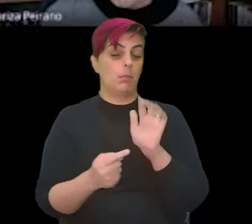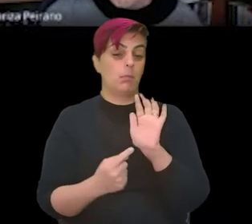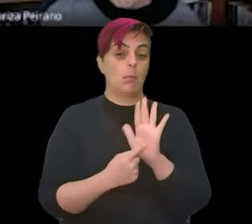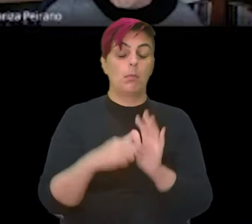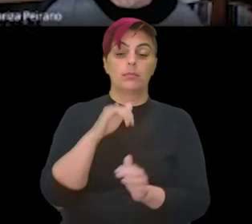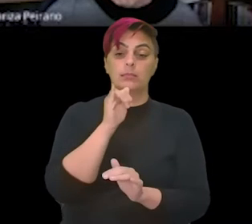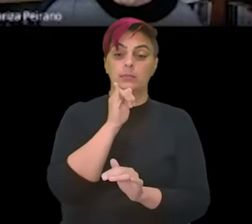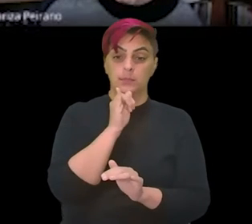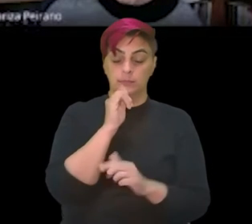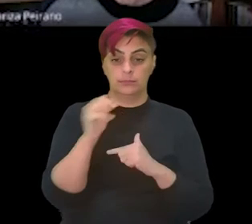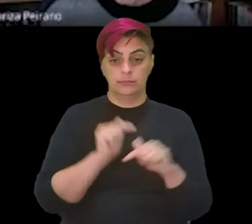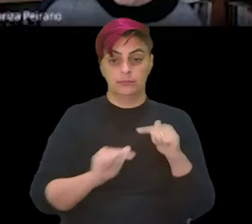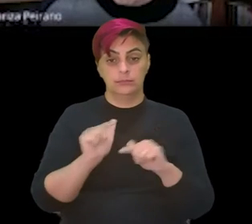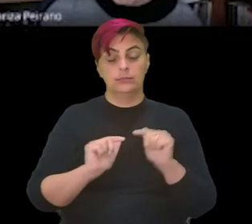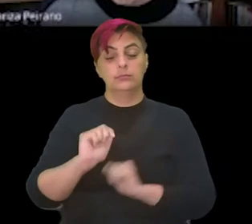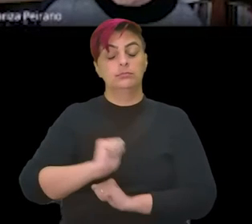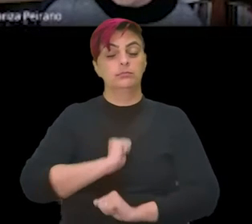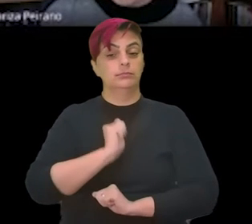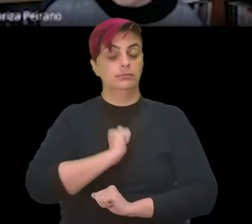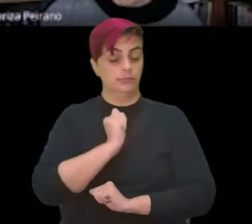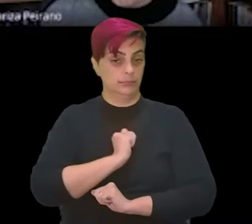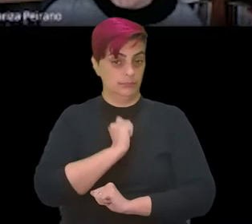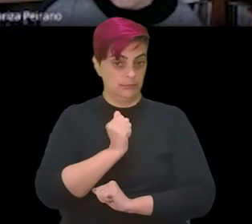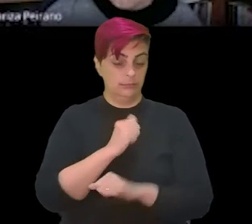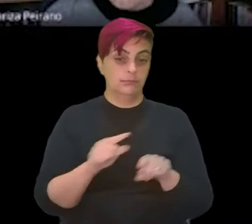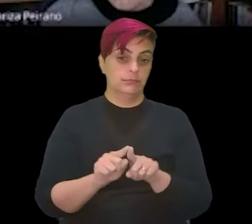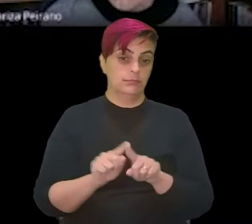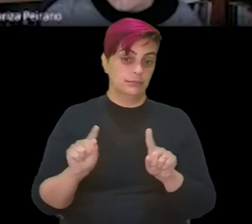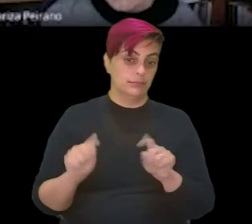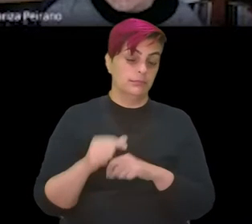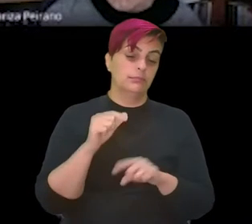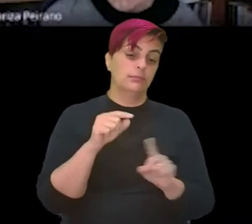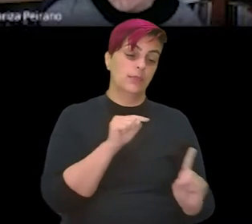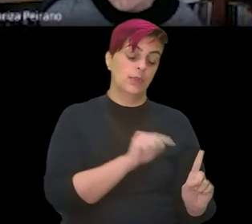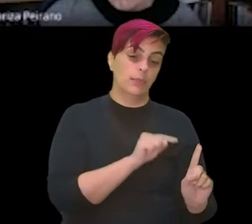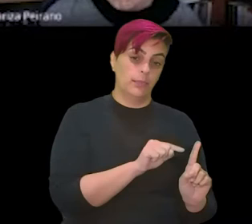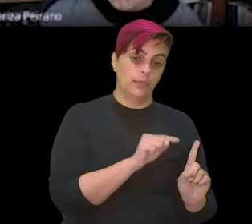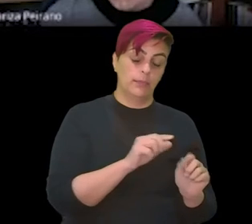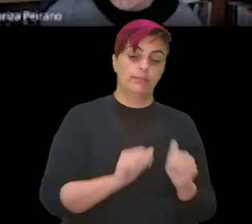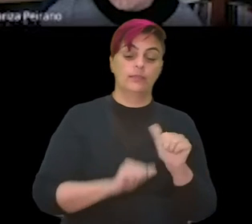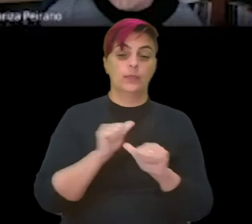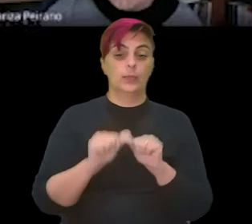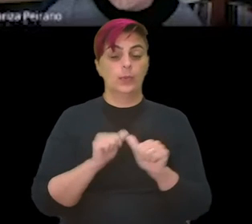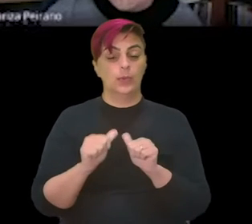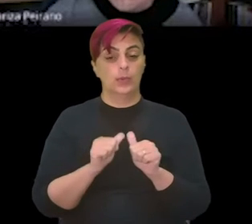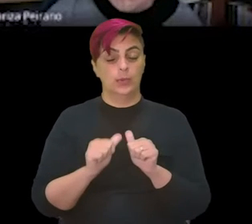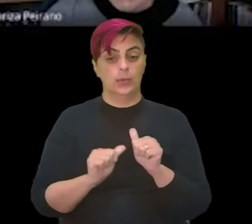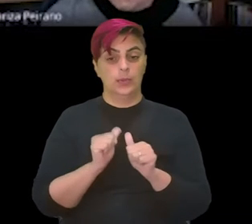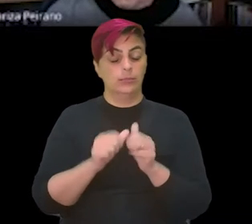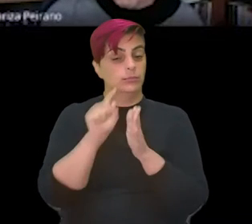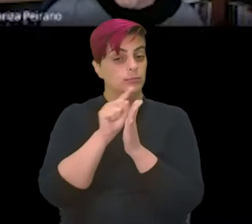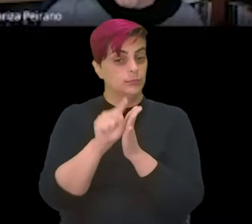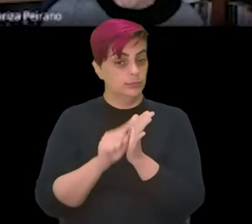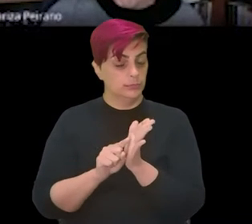para a antropologia. Assim, ele logo mudou o lugar da investigação etnográfica da varanda para o centro da